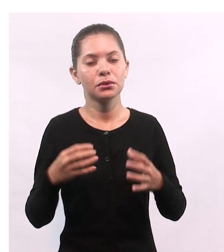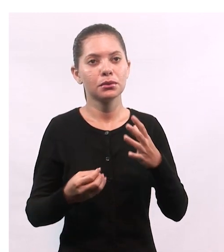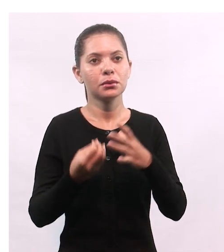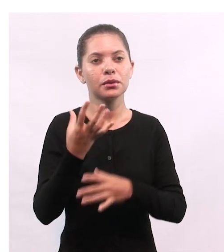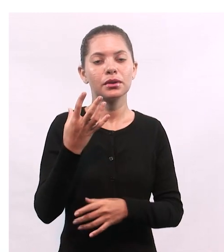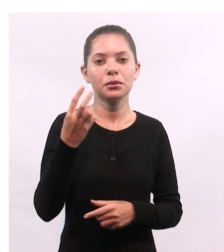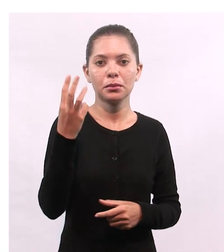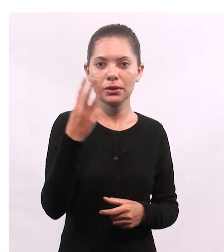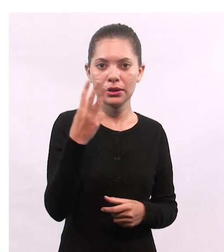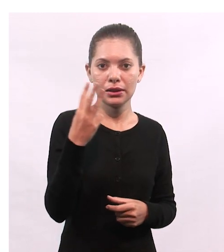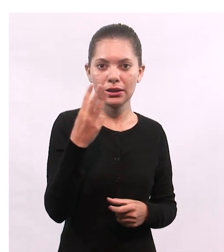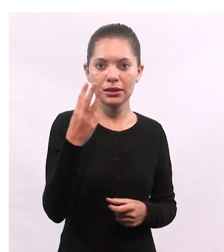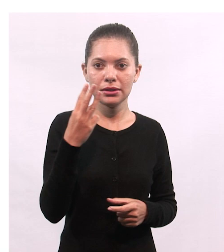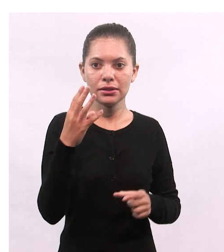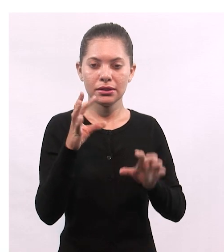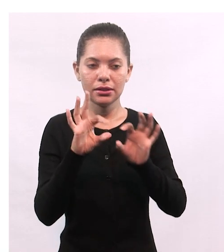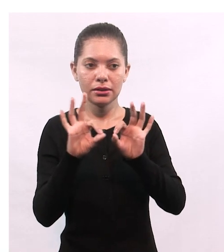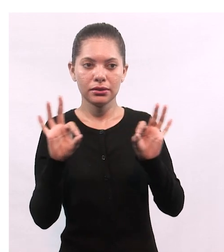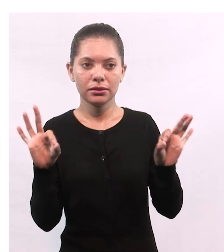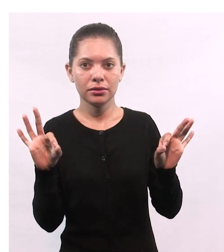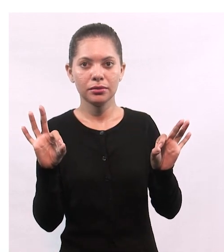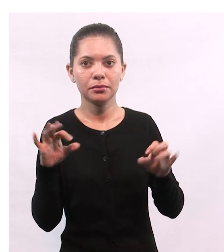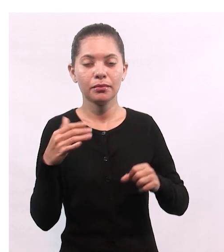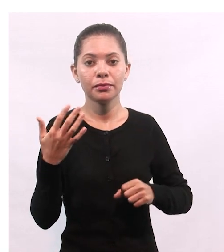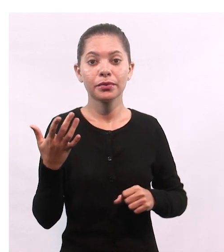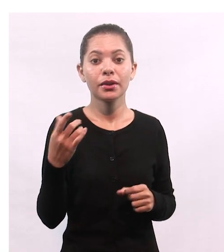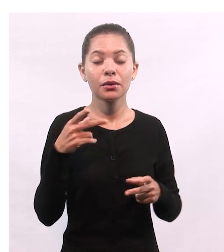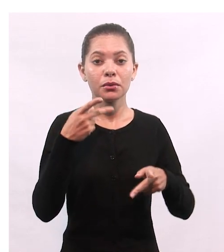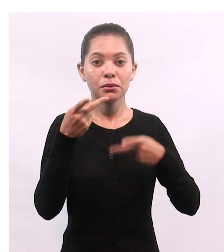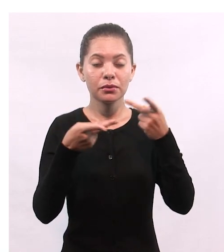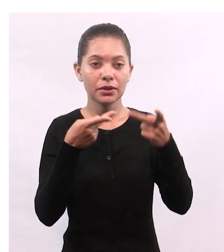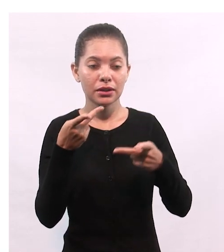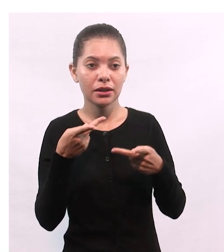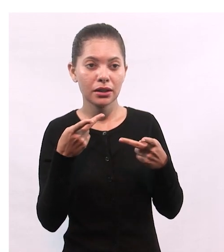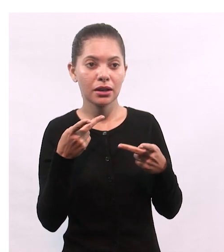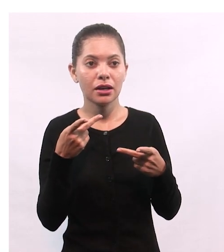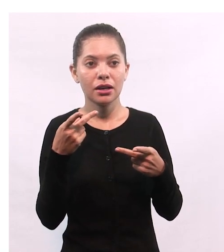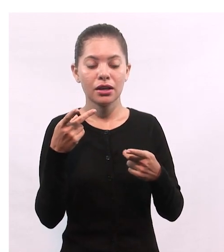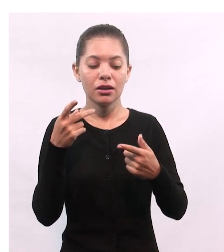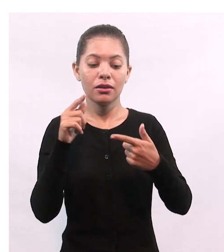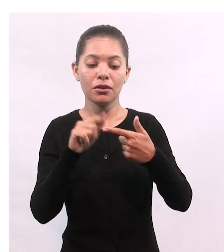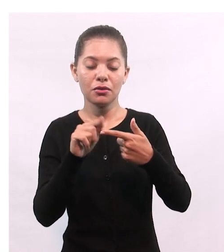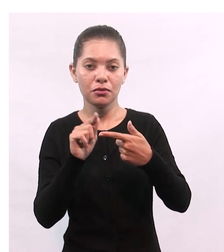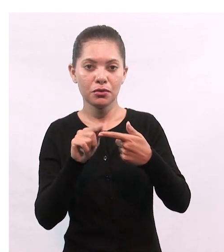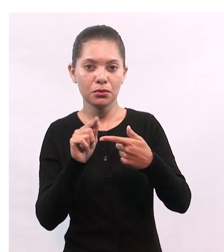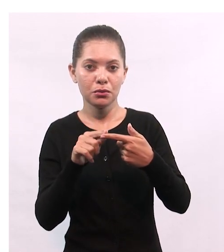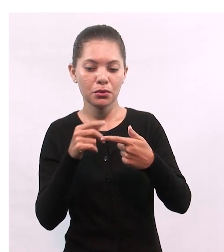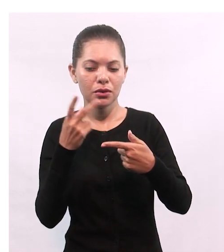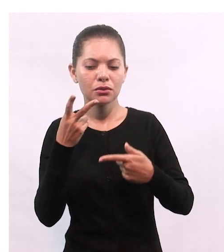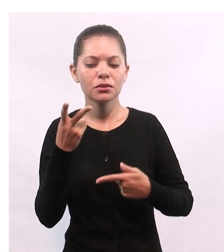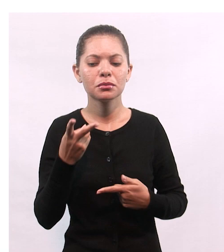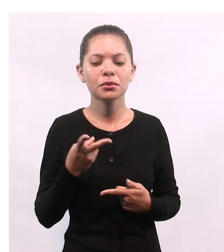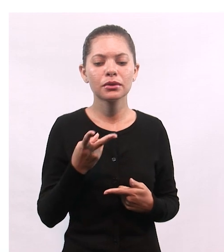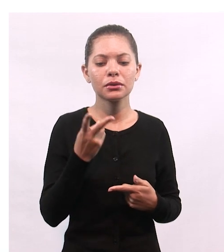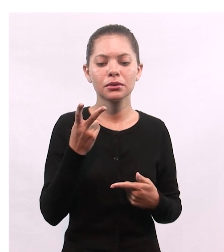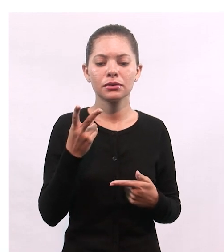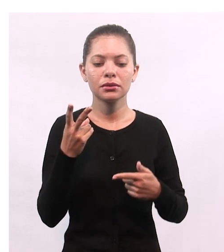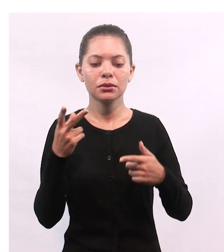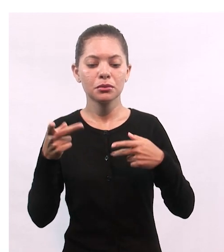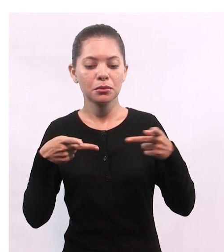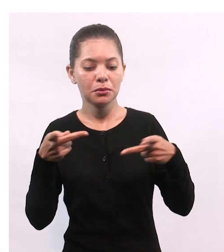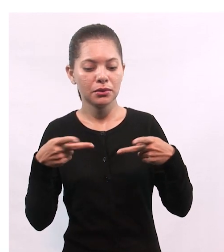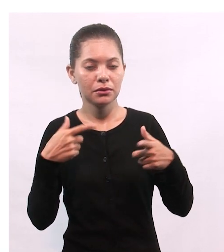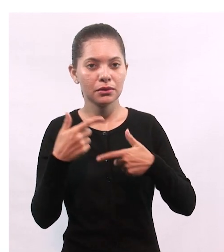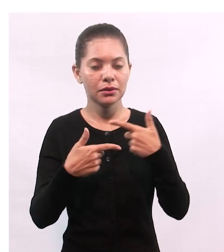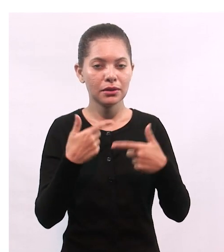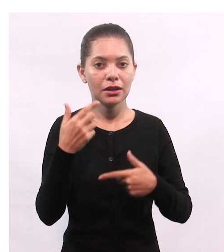eu crio uma terceira dimensão. Então, quando a gente fala em figuras planas, eu estou explorando um objeto sobre um plano.